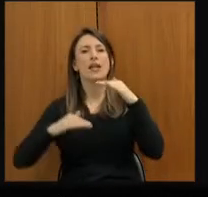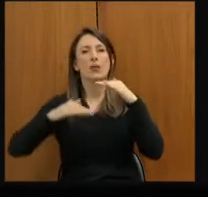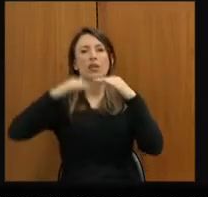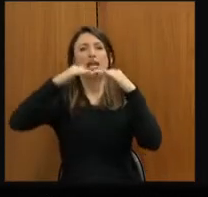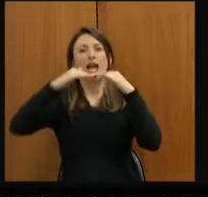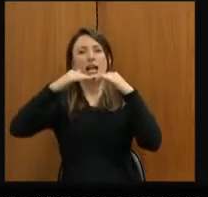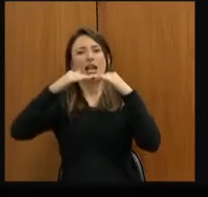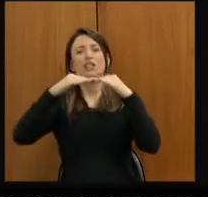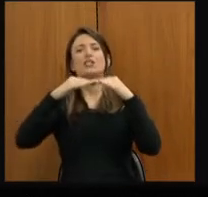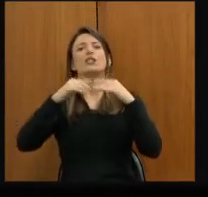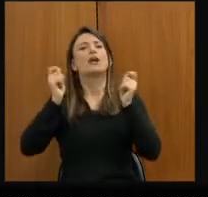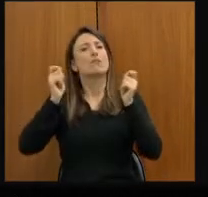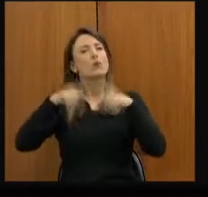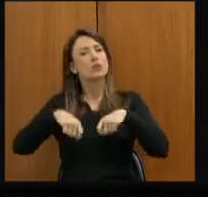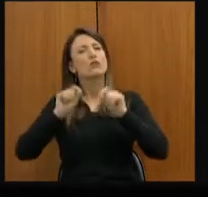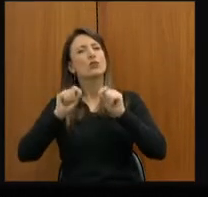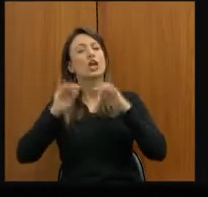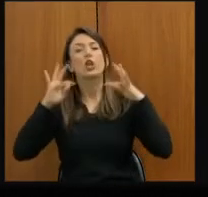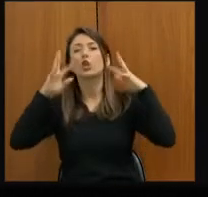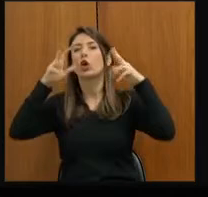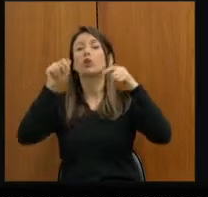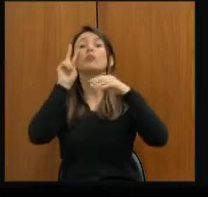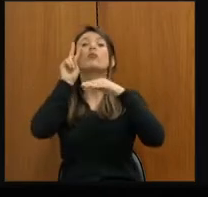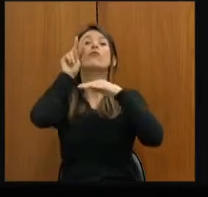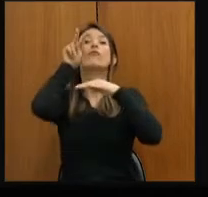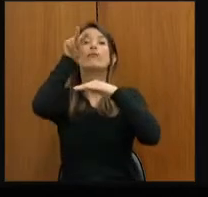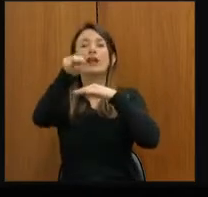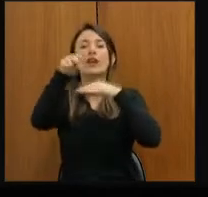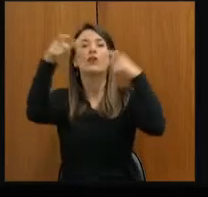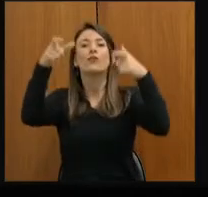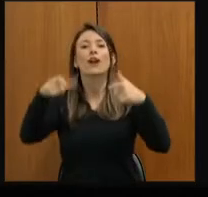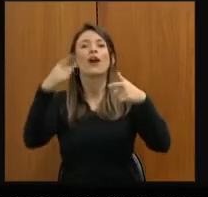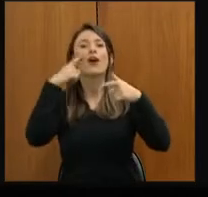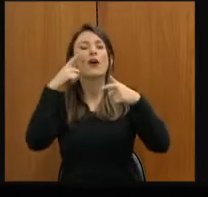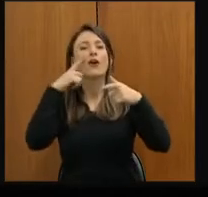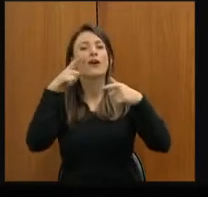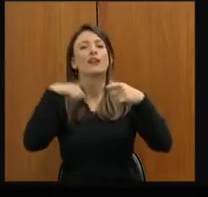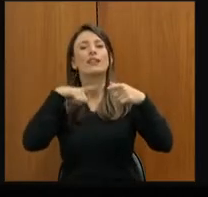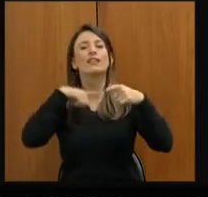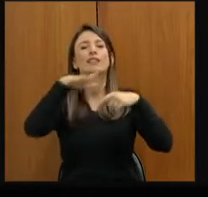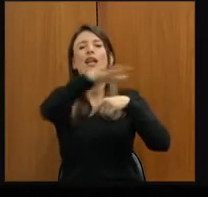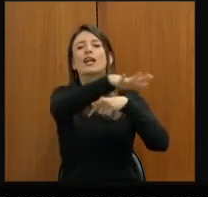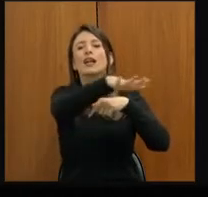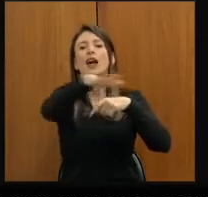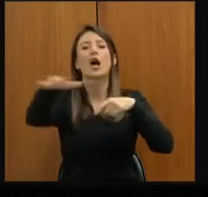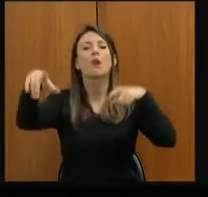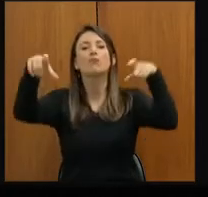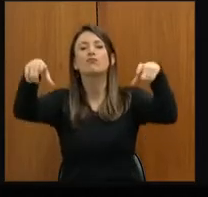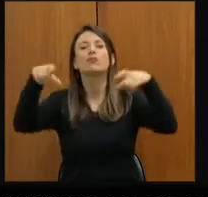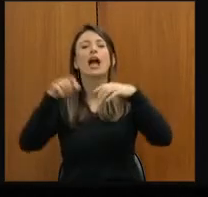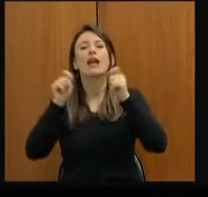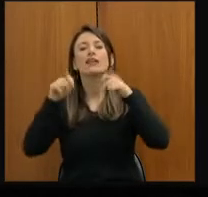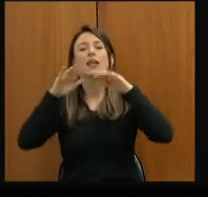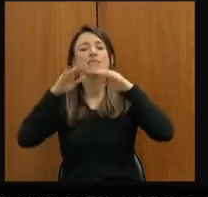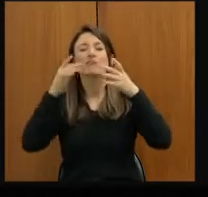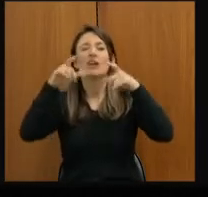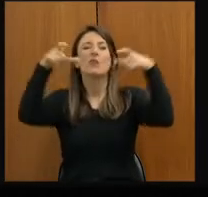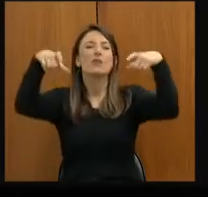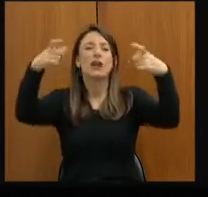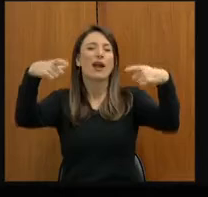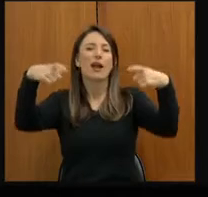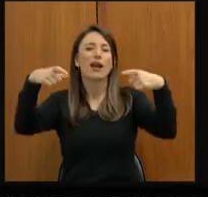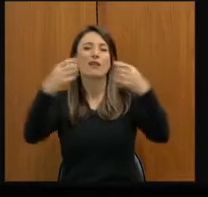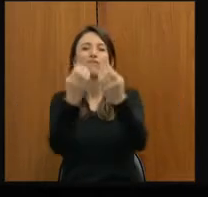enxergam em o campo aí onde está vendo esse onde tem esse essa paisagem